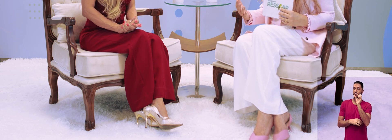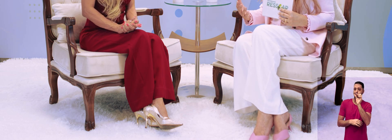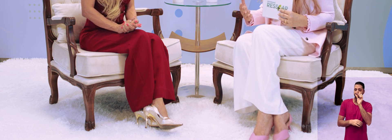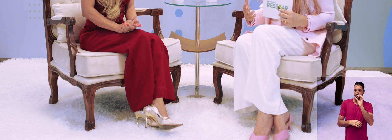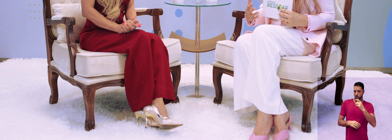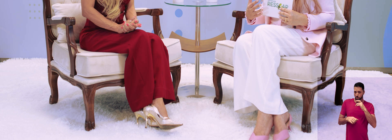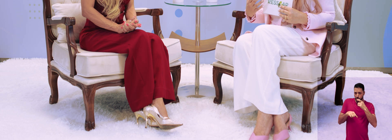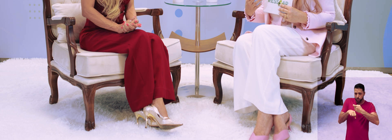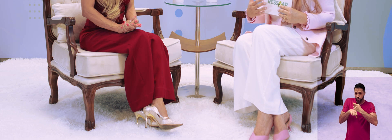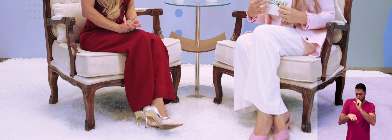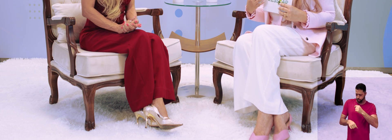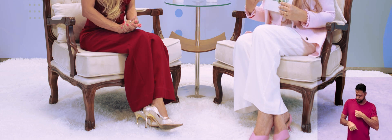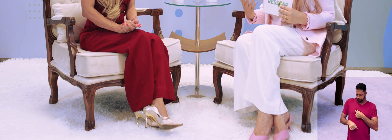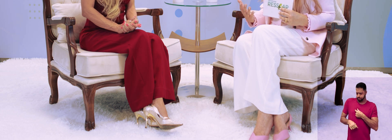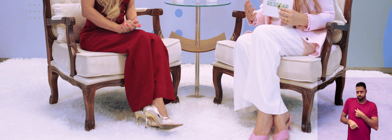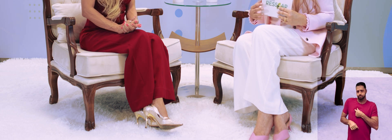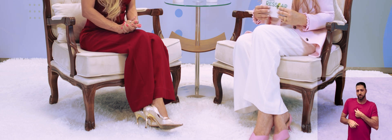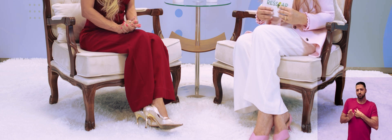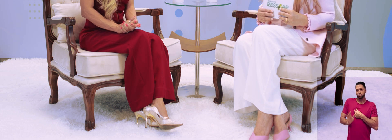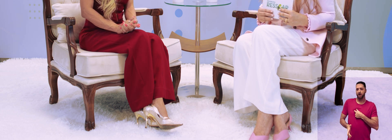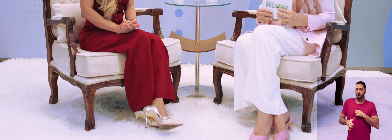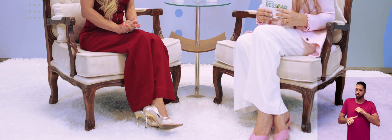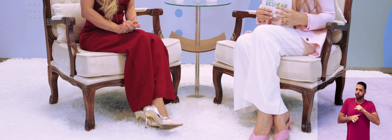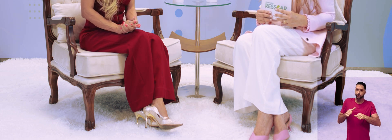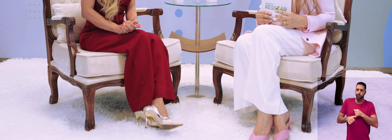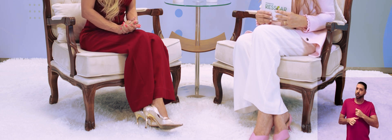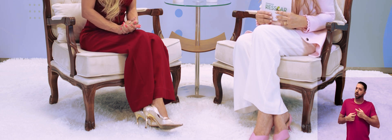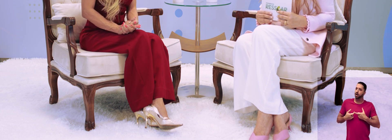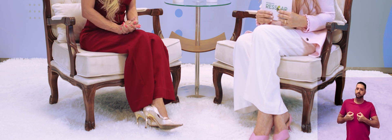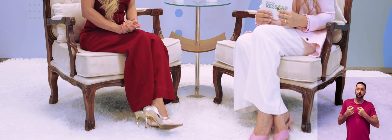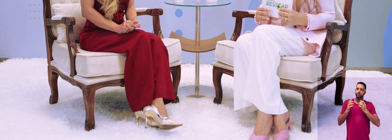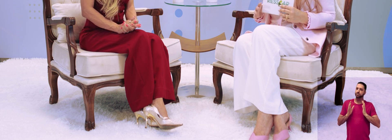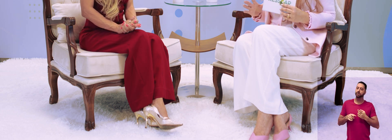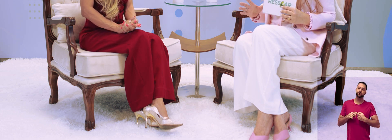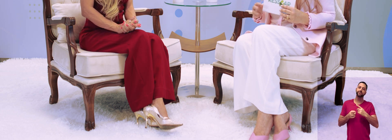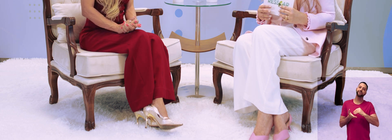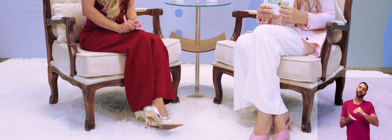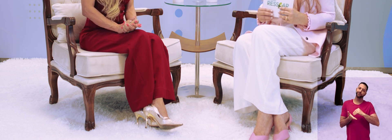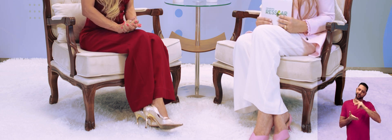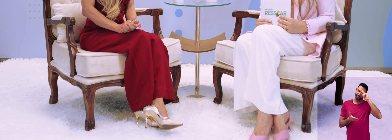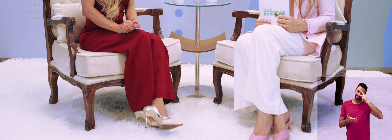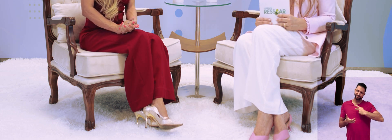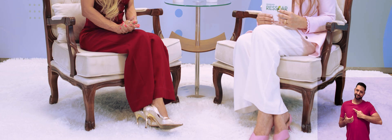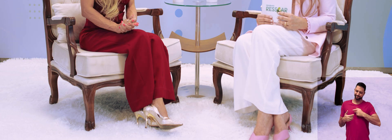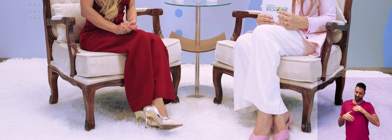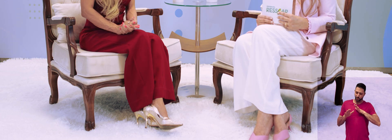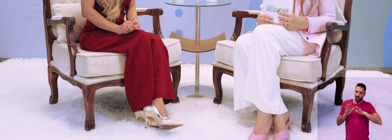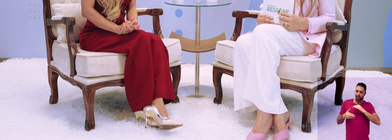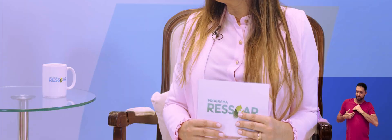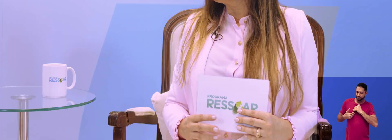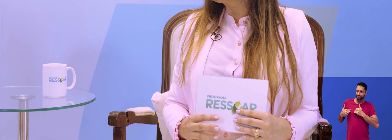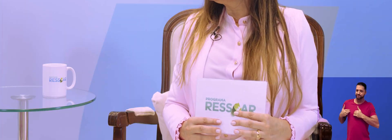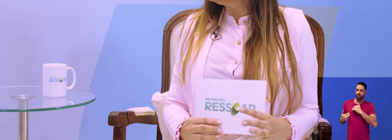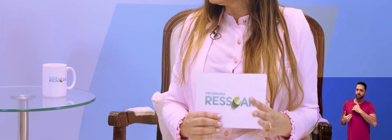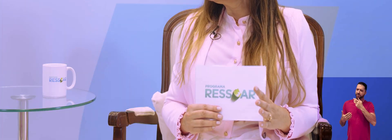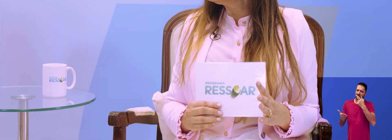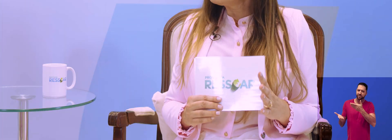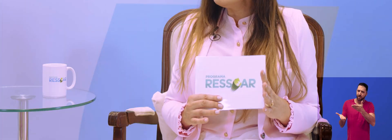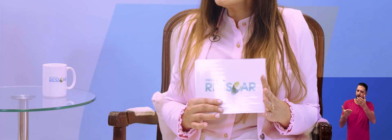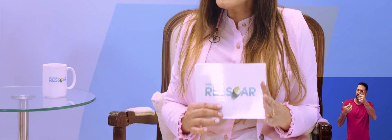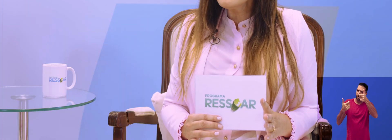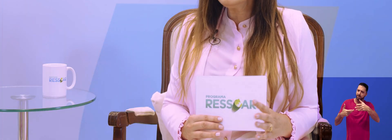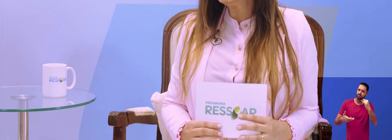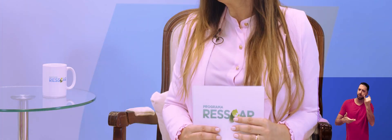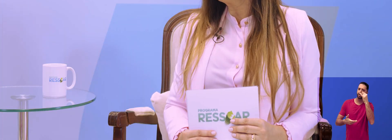grave, um nódulo que já se transformou num câncer, só porque ela não fez o autoexame, né? Então, eu queria que a